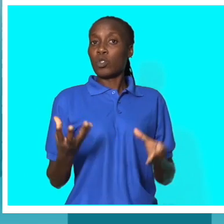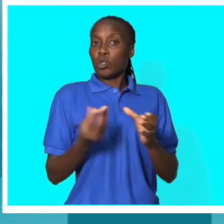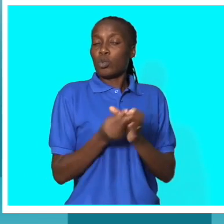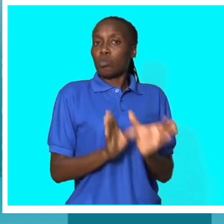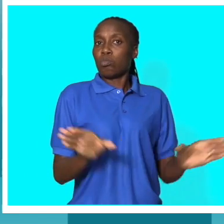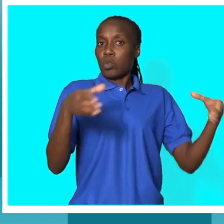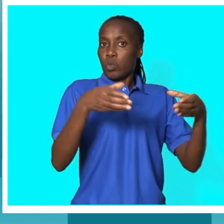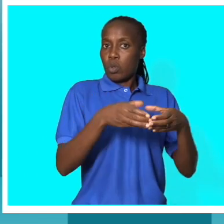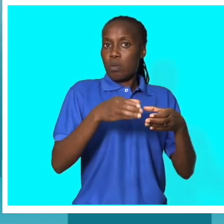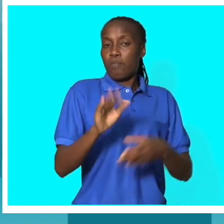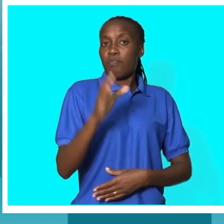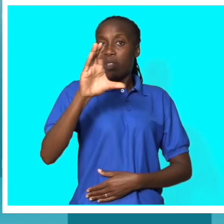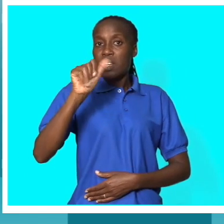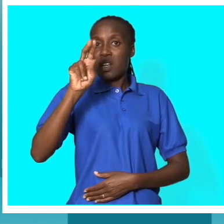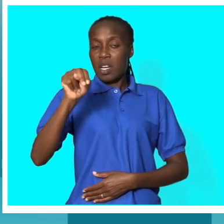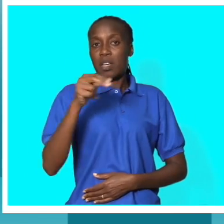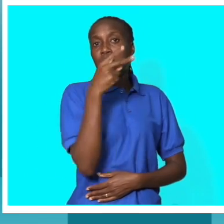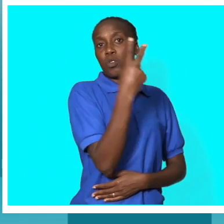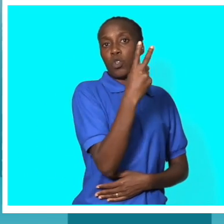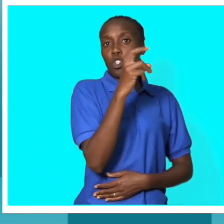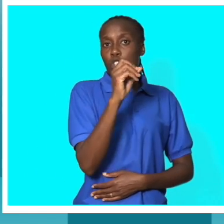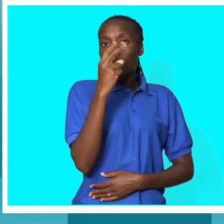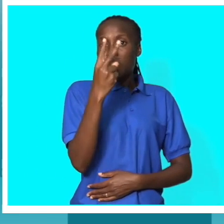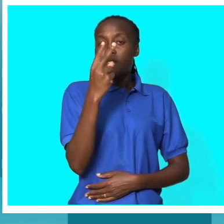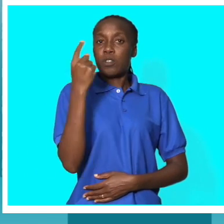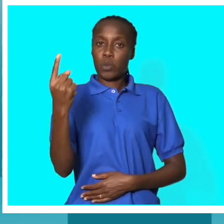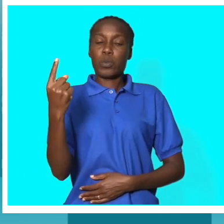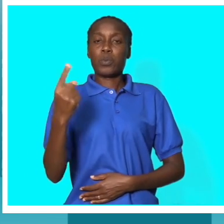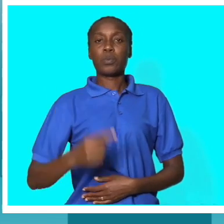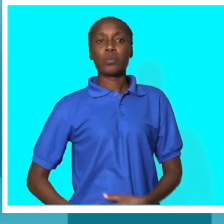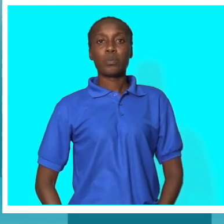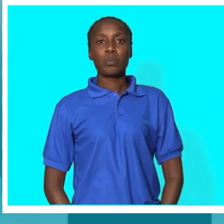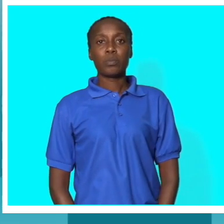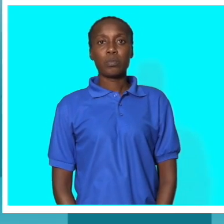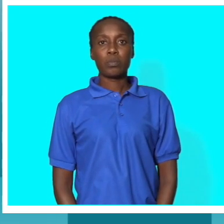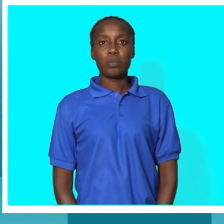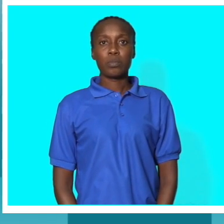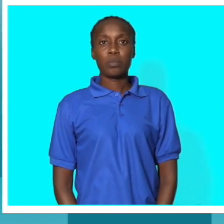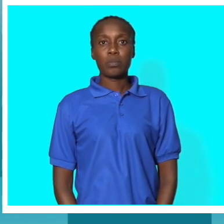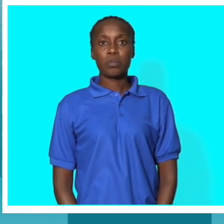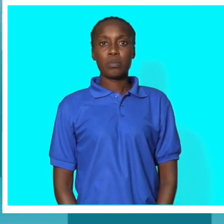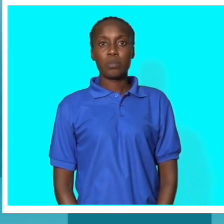e Camarões fazem parte do mesmo grupo de acesso ao Cano 2021.